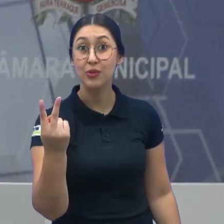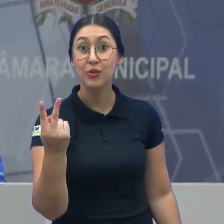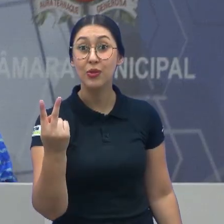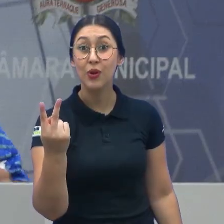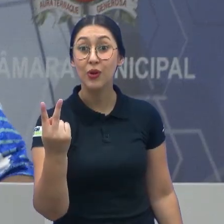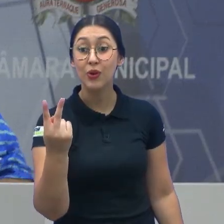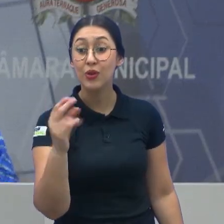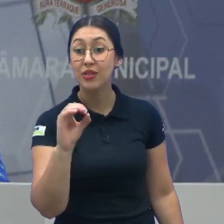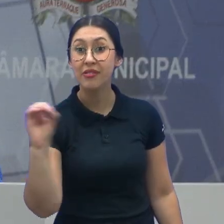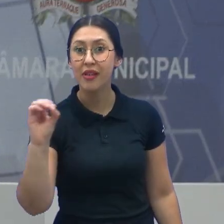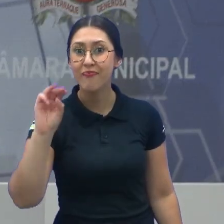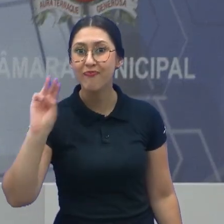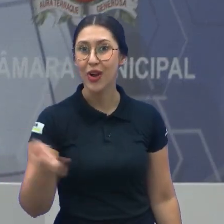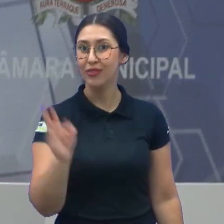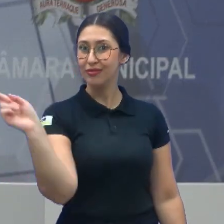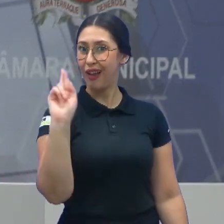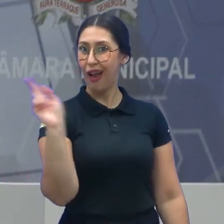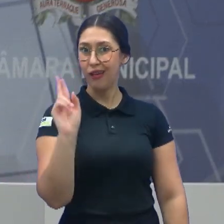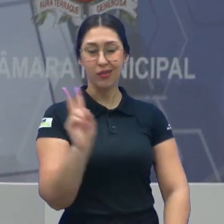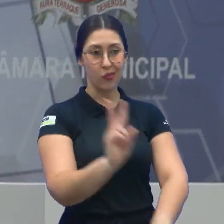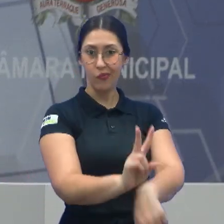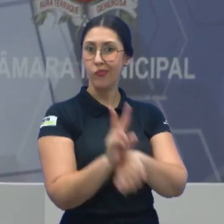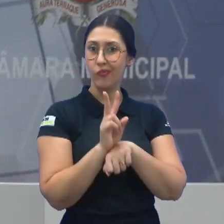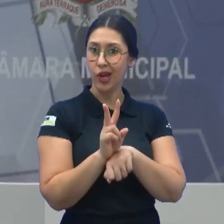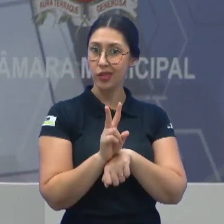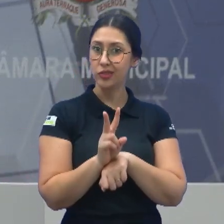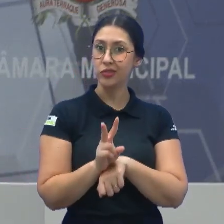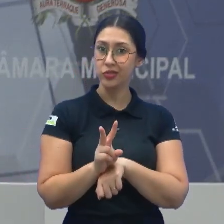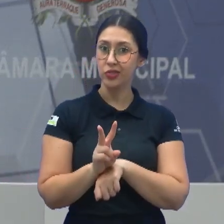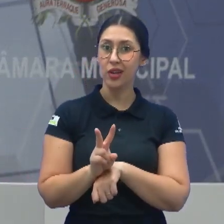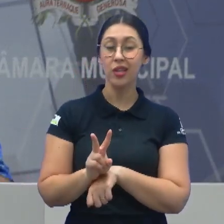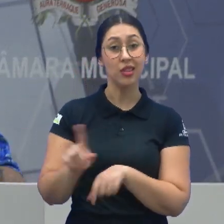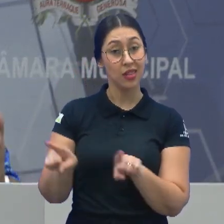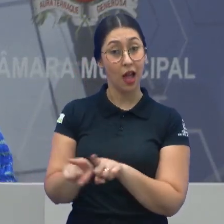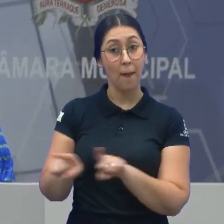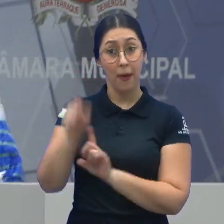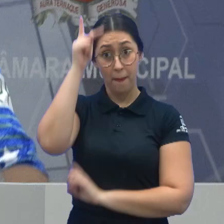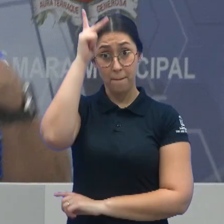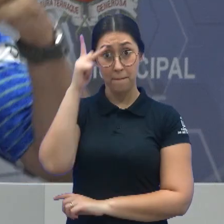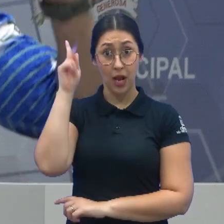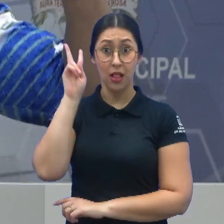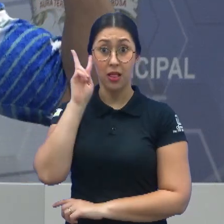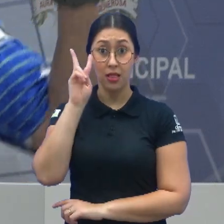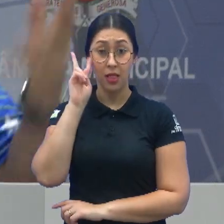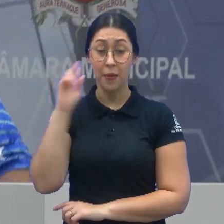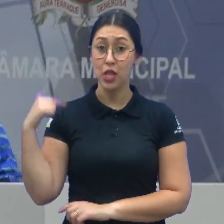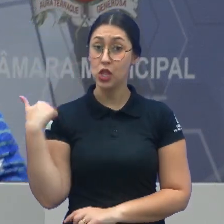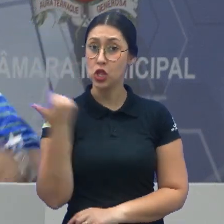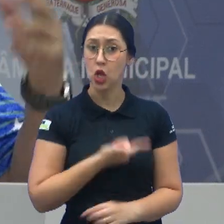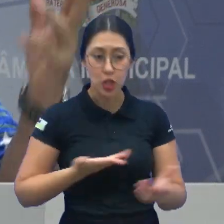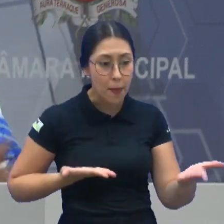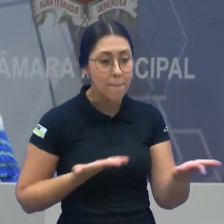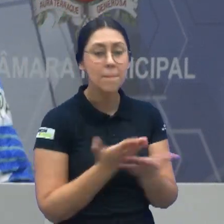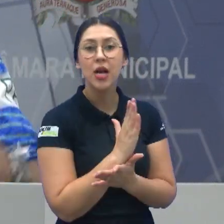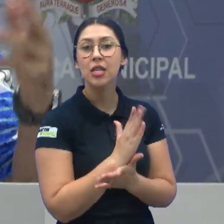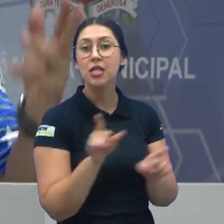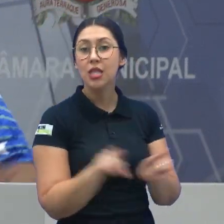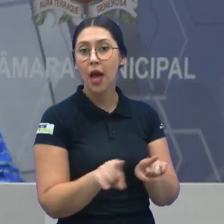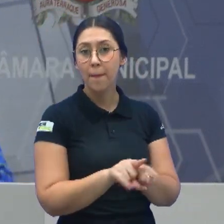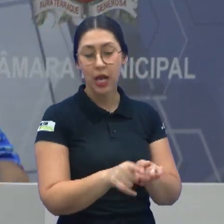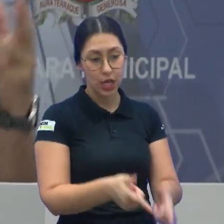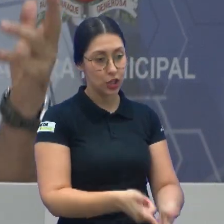200 milhões aqui, relembrando o vereador Petit, a esse vereador aqui, estamos aprovando financiamento,